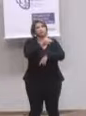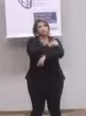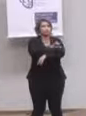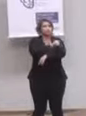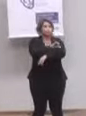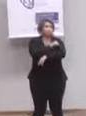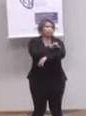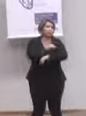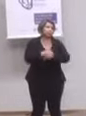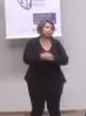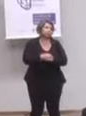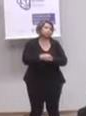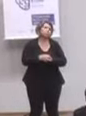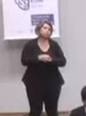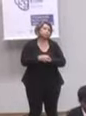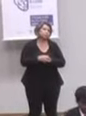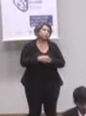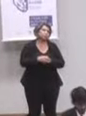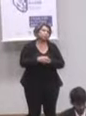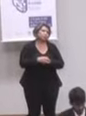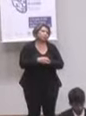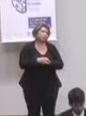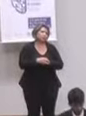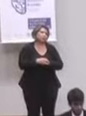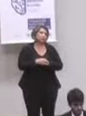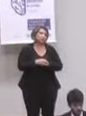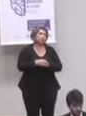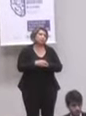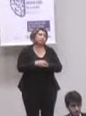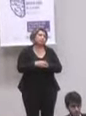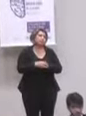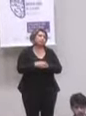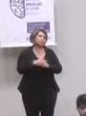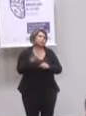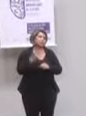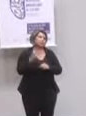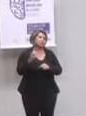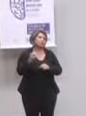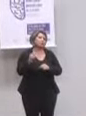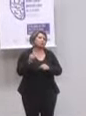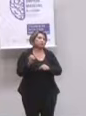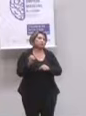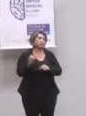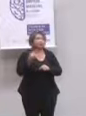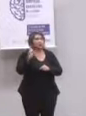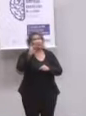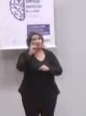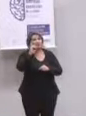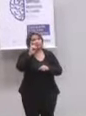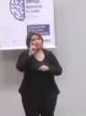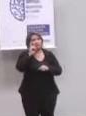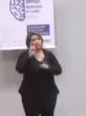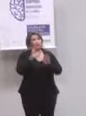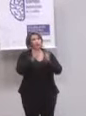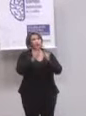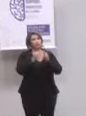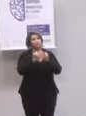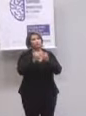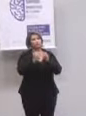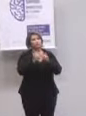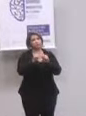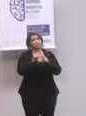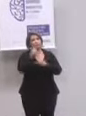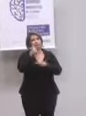Rio de Janeiro. É, há 40 dias estou na condição de parente, de familiar. Tenho um